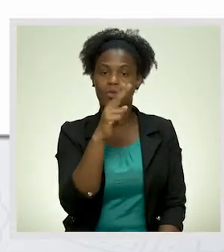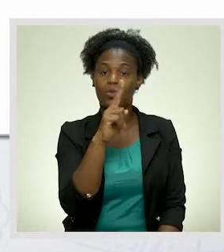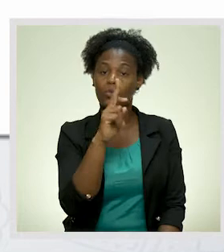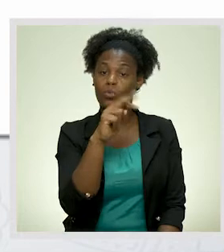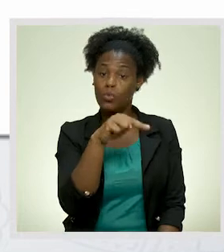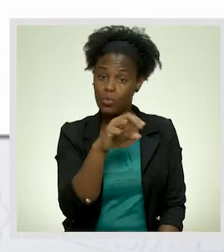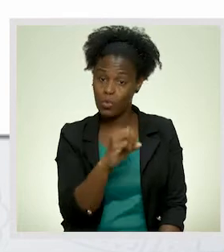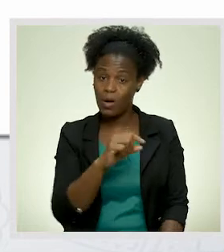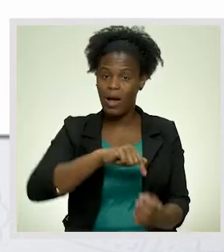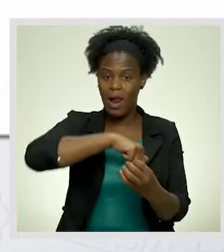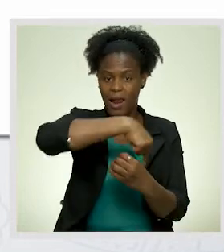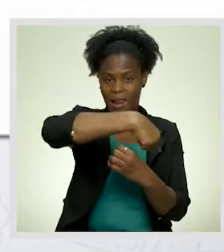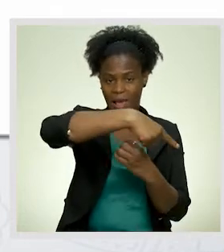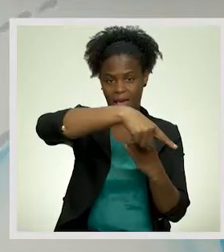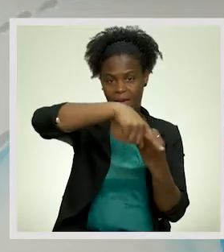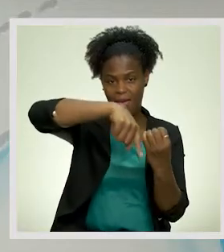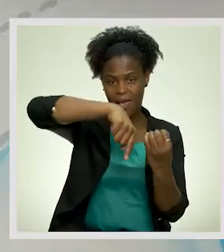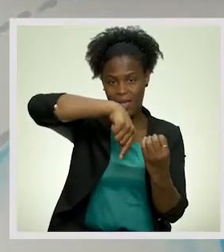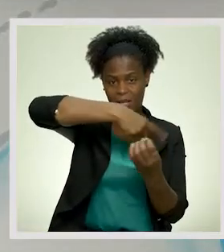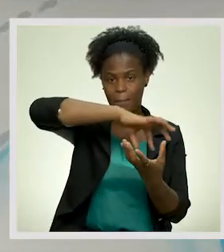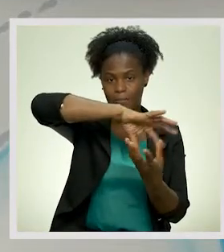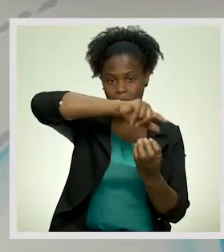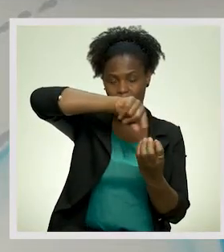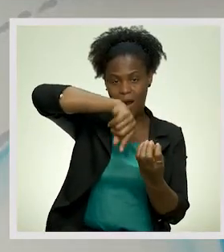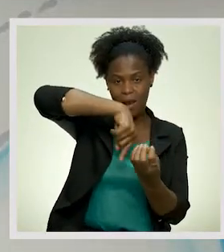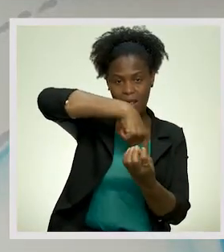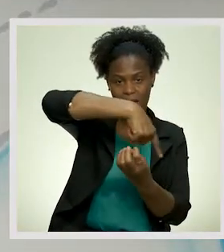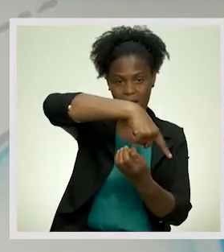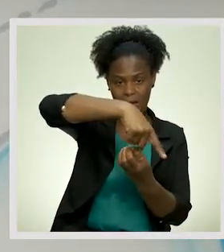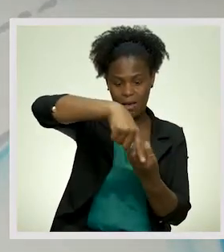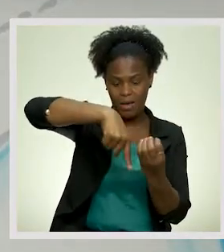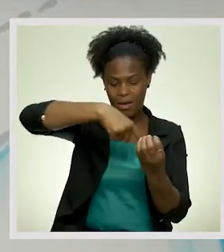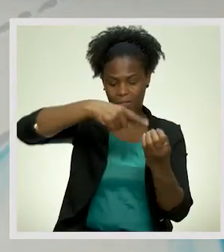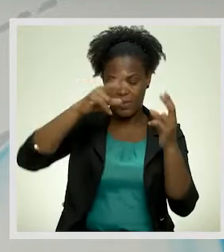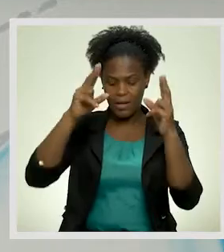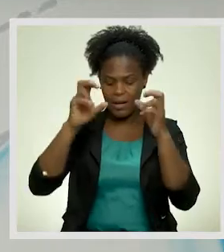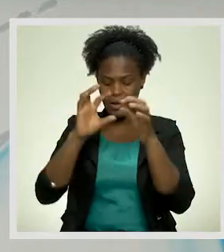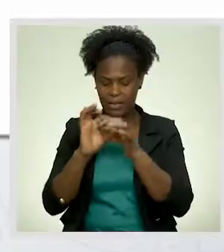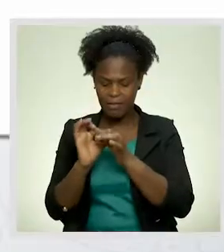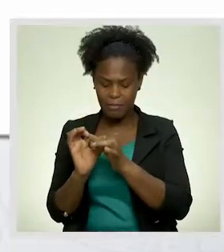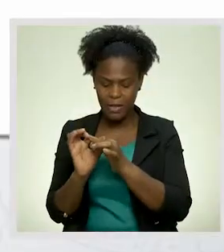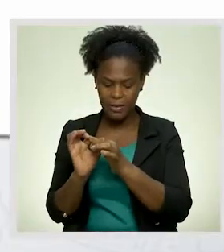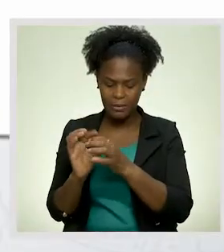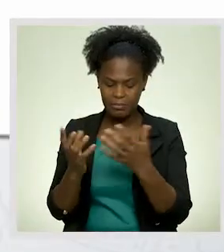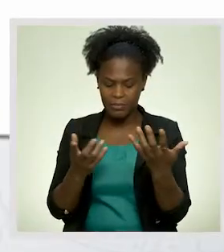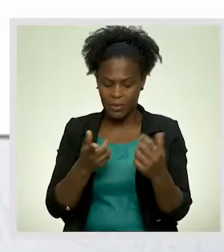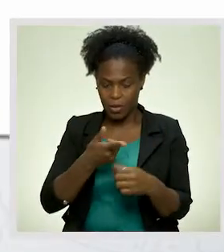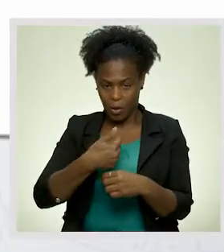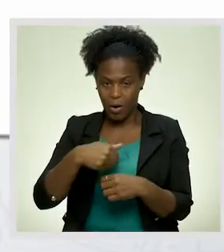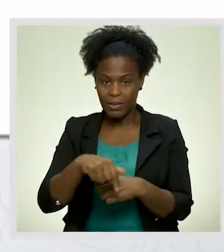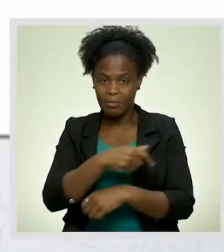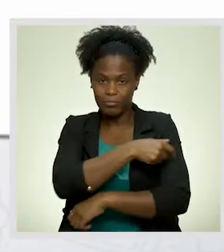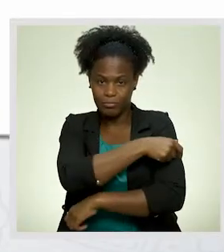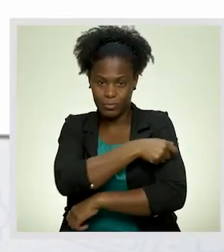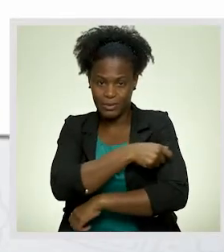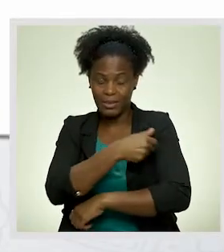seus anéis. E relativamente aos planetas anões, nós temos ali representado